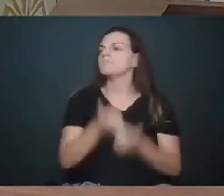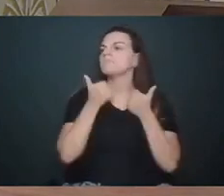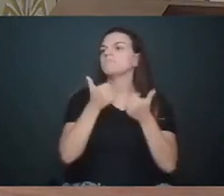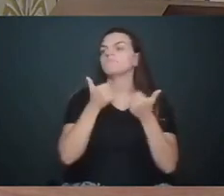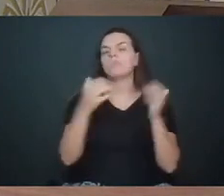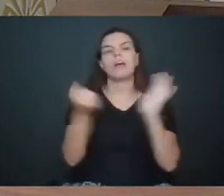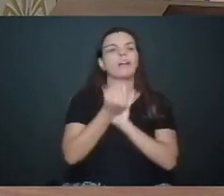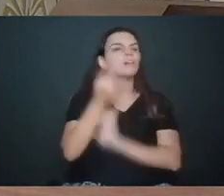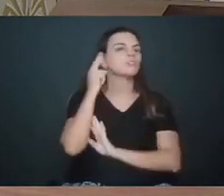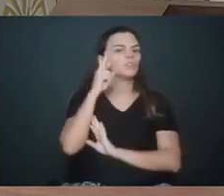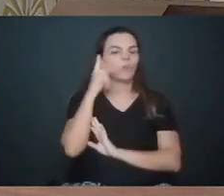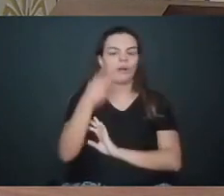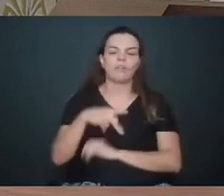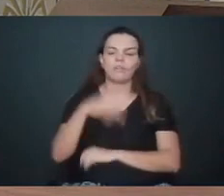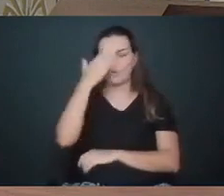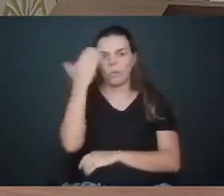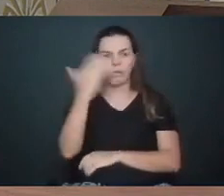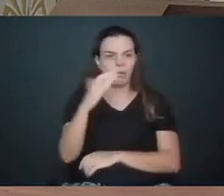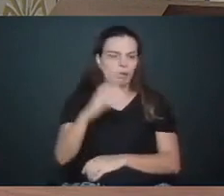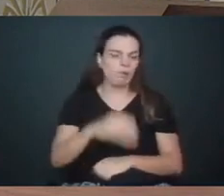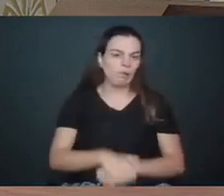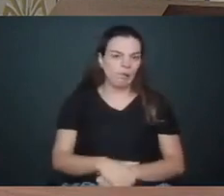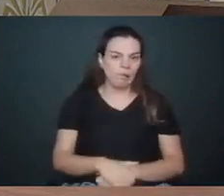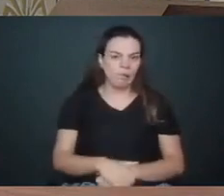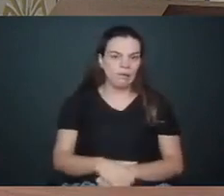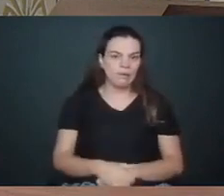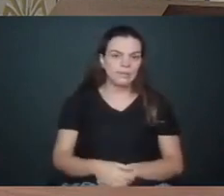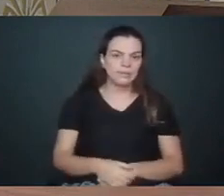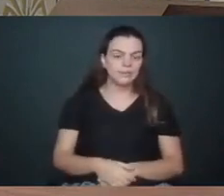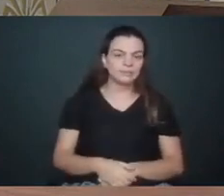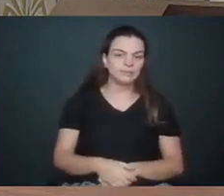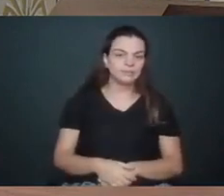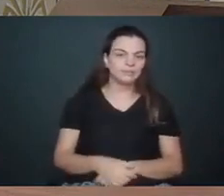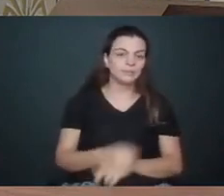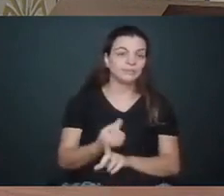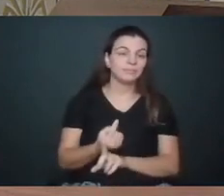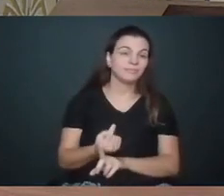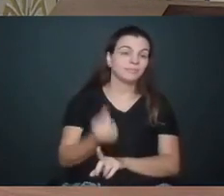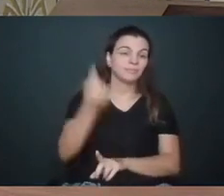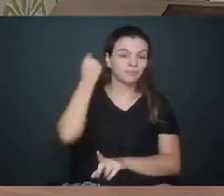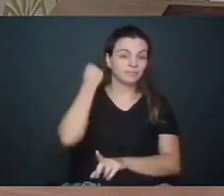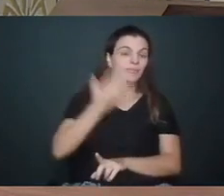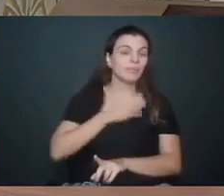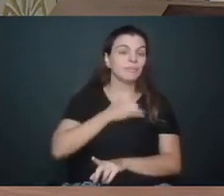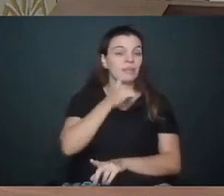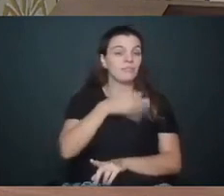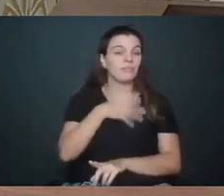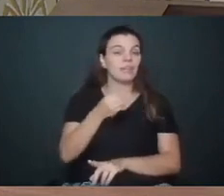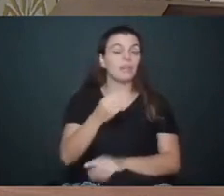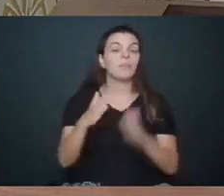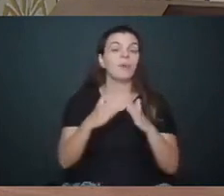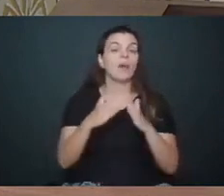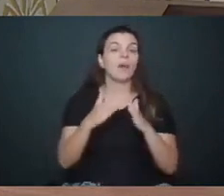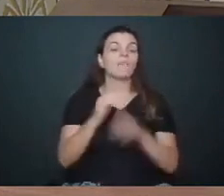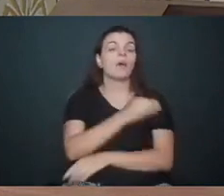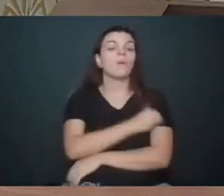Gente, eu, tempos atrás, minha filha morava no Rio, fui para o Rio, mas que número? Tá, ó, pega a avenida tal que